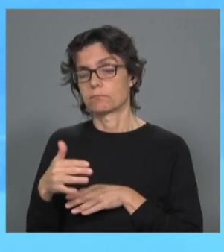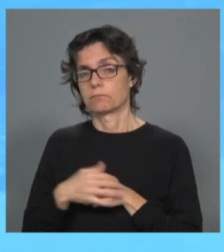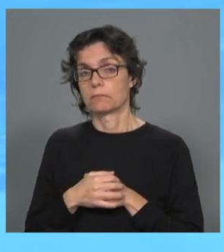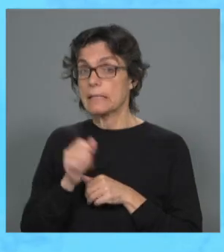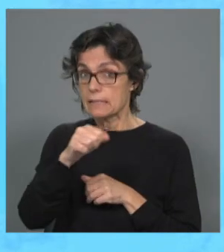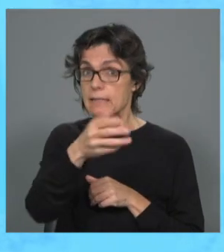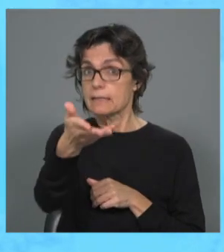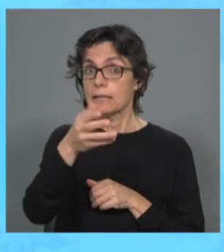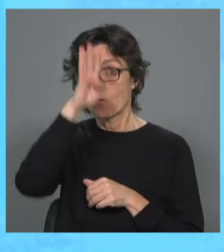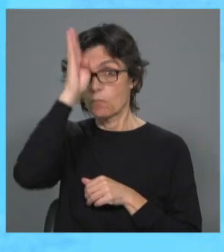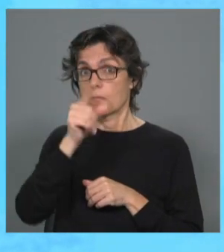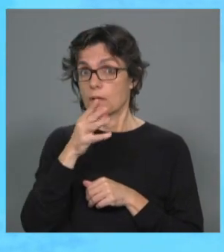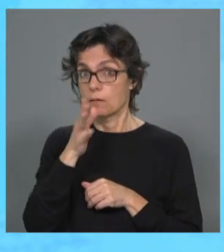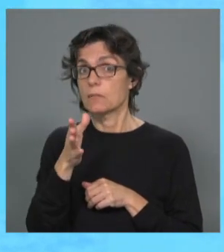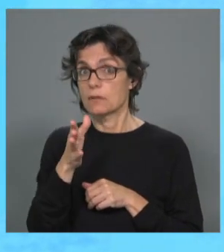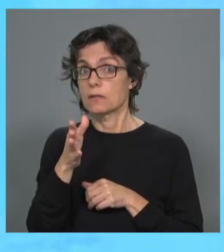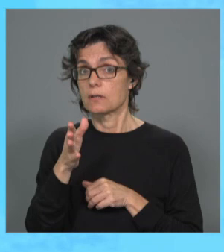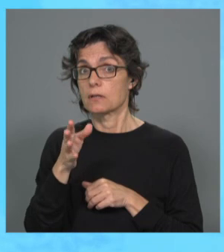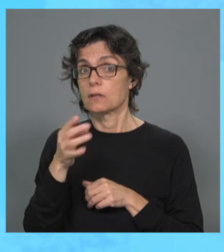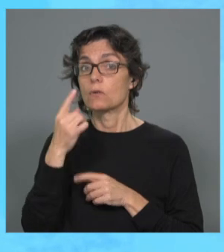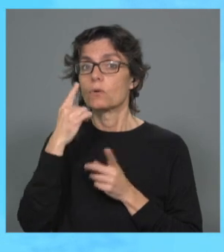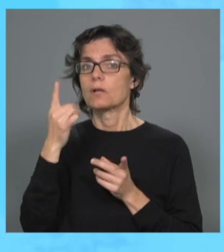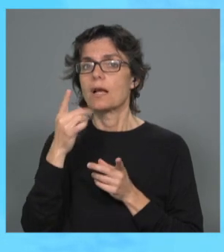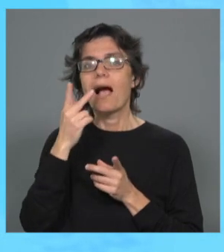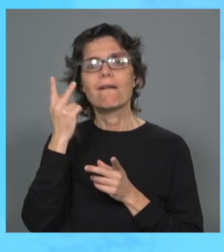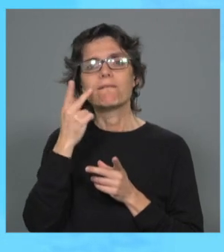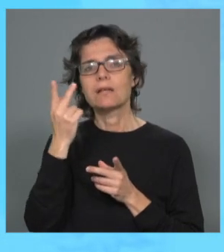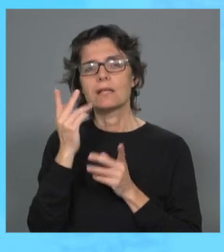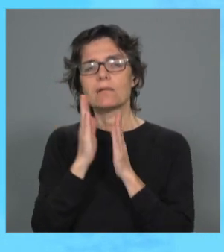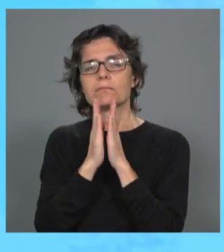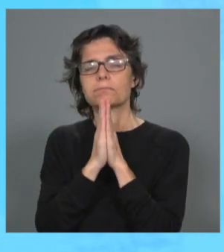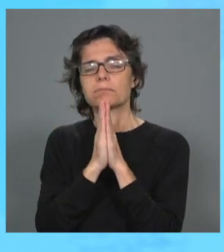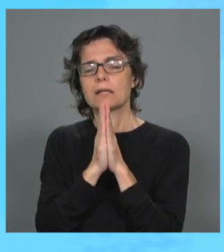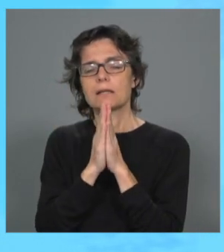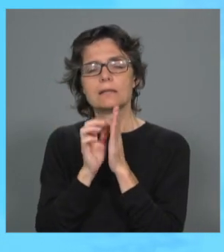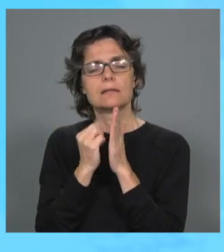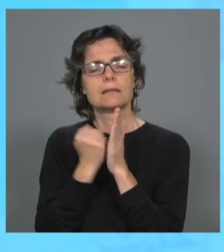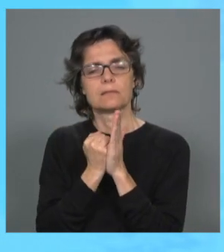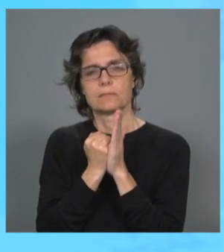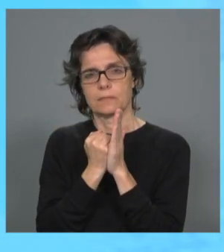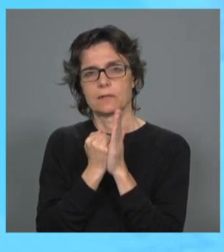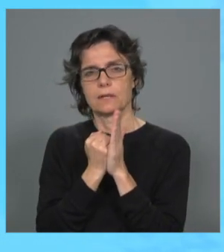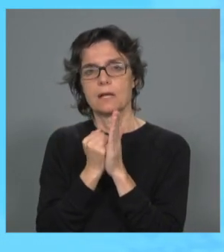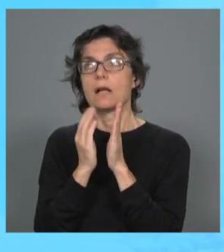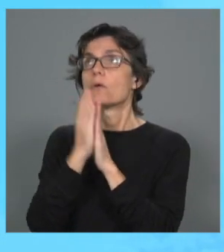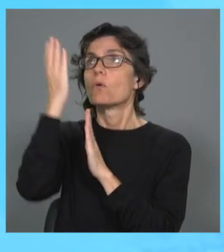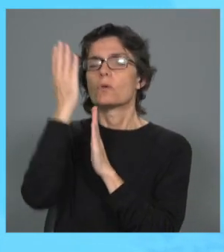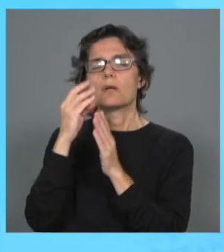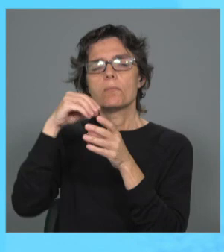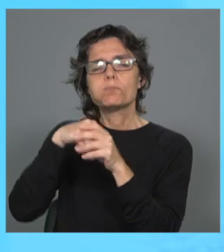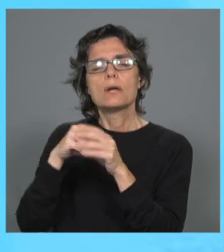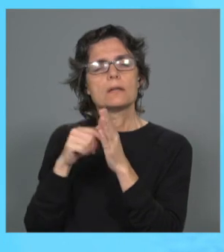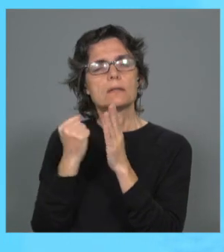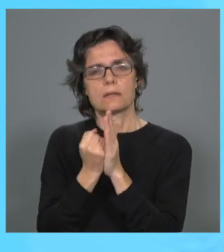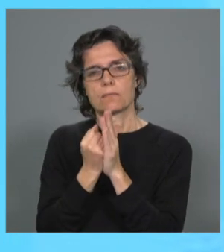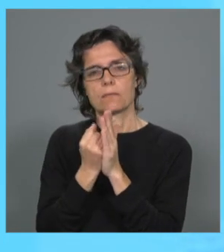nisso, mesmo nessa interpelação que nos faz, diz: a vida é sagrada. Quer dizer, a vida tem essa marca de Deus, de infinito. A vida humana